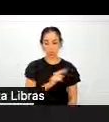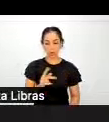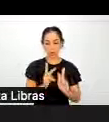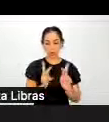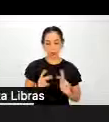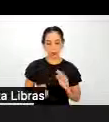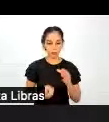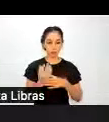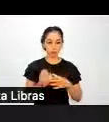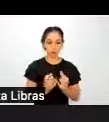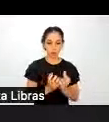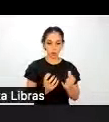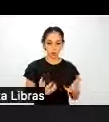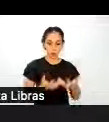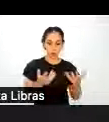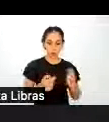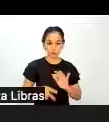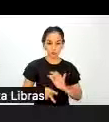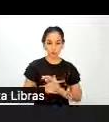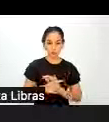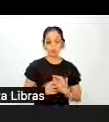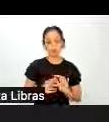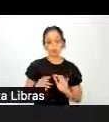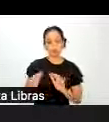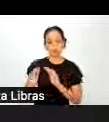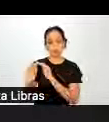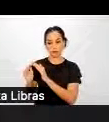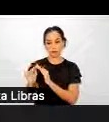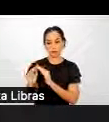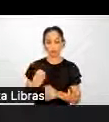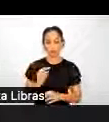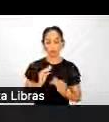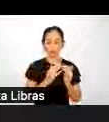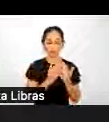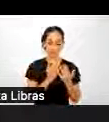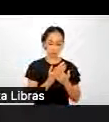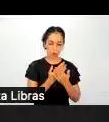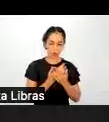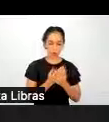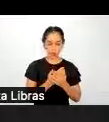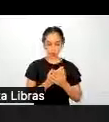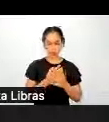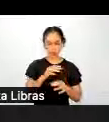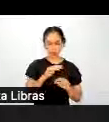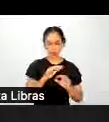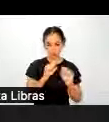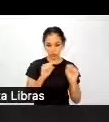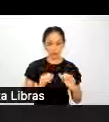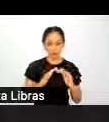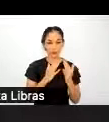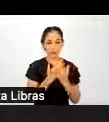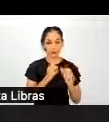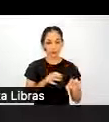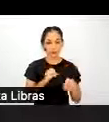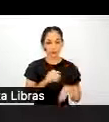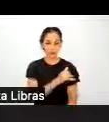em favelas ou escolas da rede municipal de ensino do Rio de Janeiro. Um programa já bastante